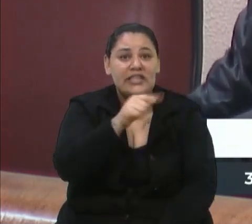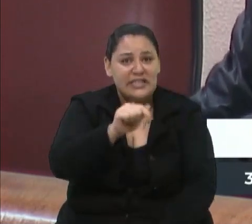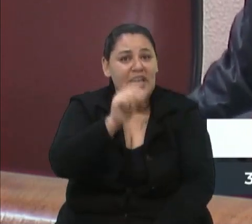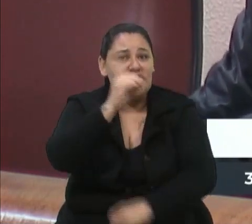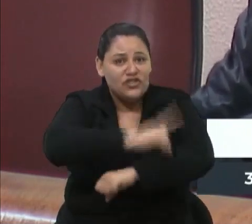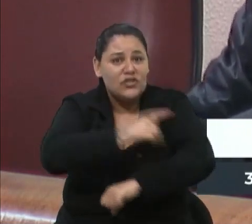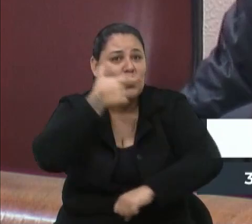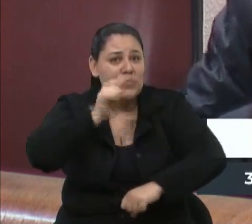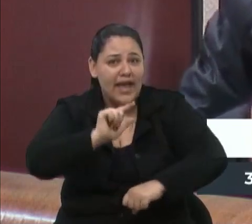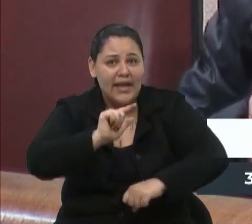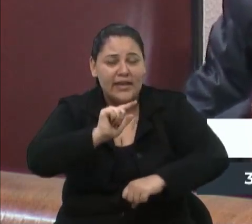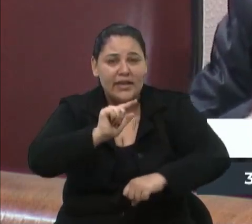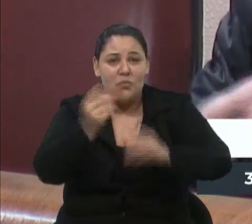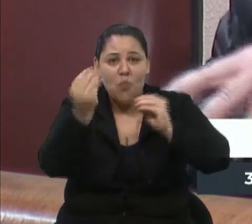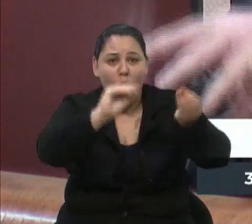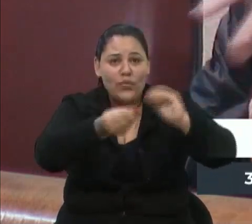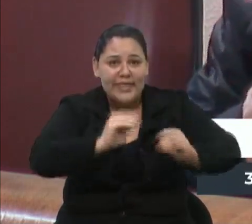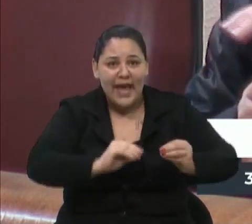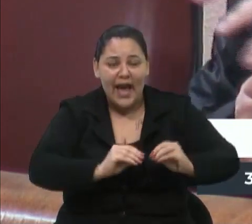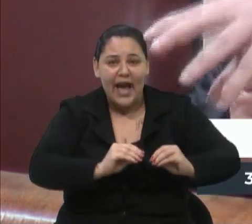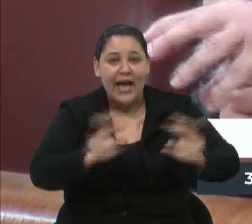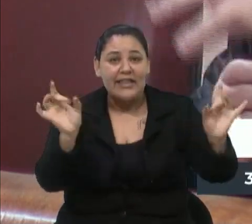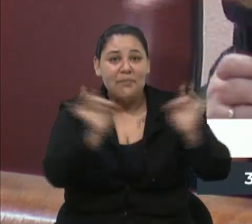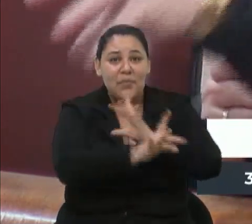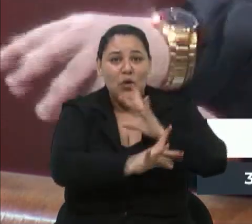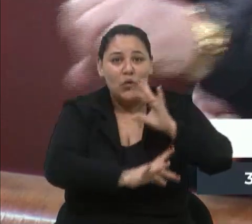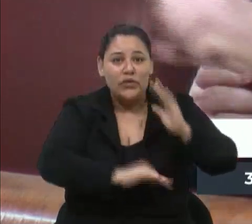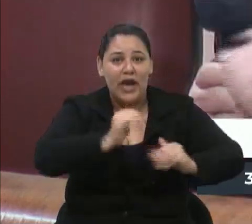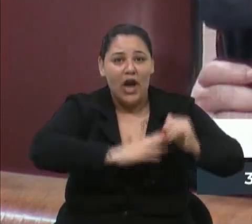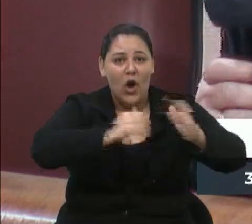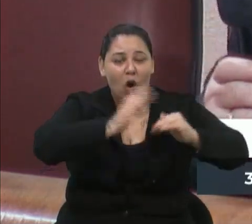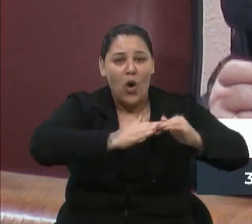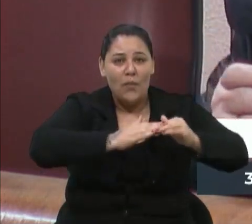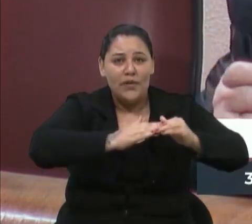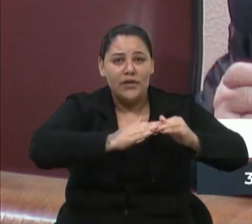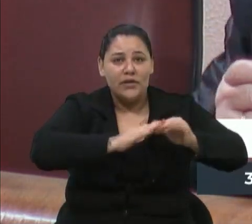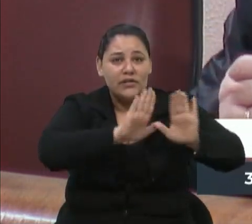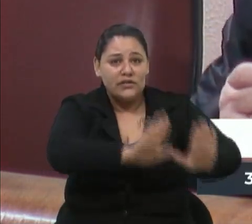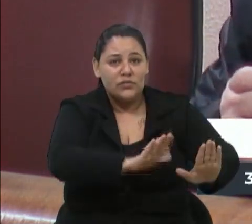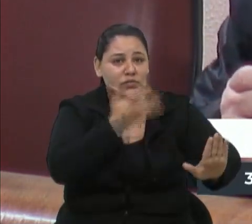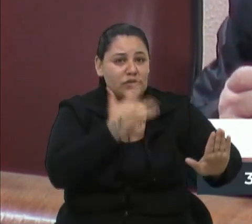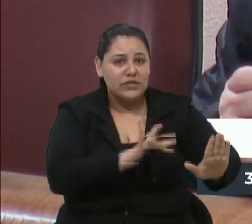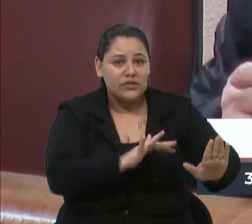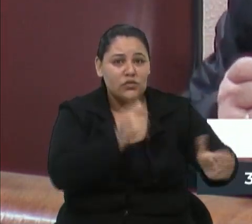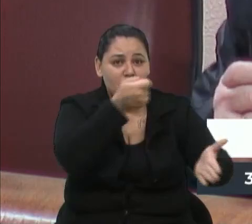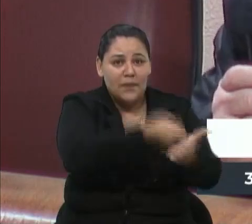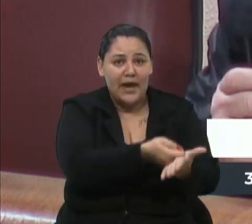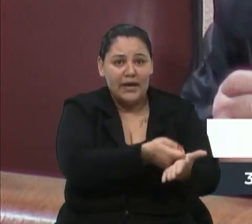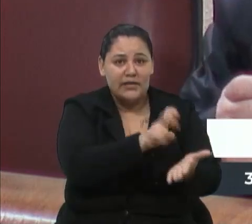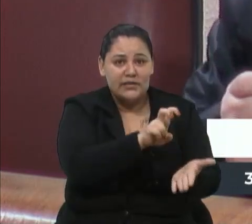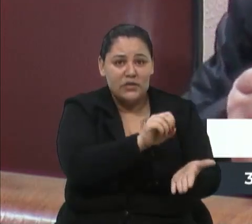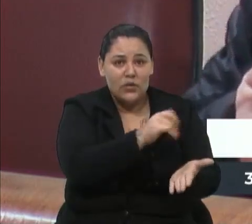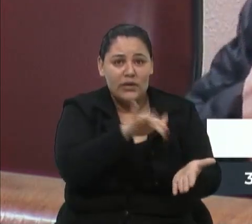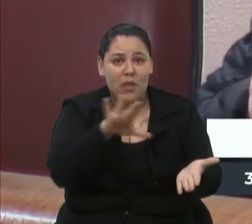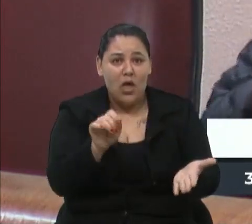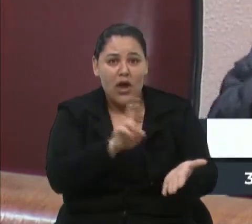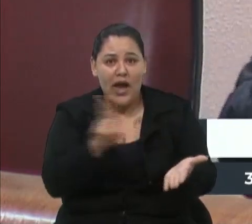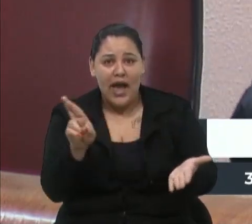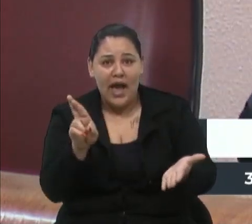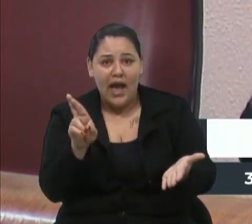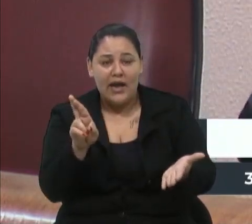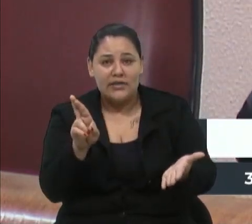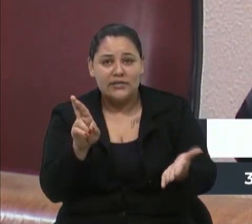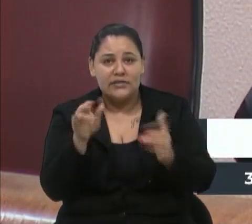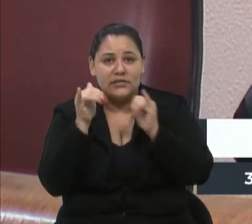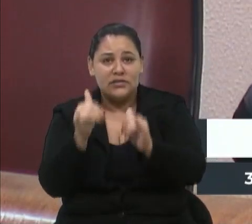37 dias para poder gerenciar o zoneamento e deixar as crianças lá, tu paga 50 milhões de reais de